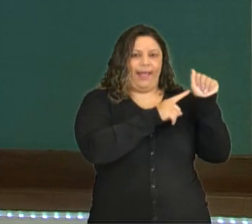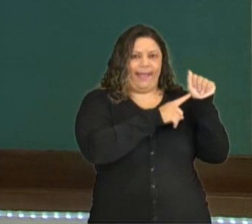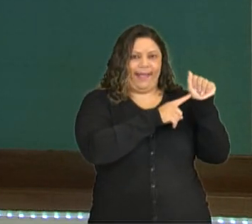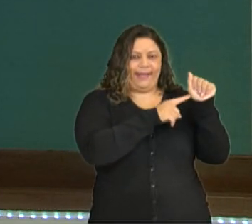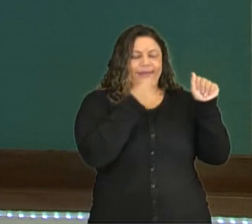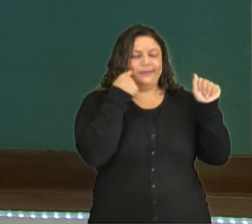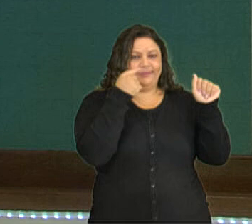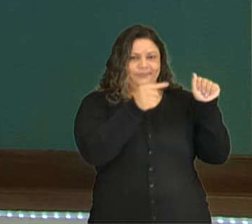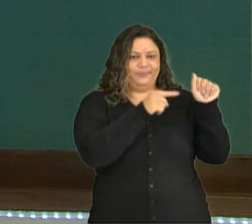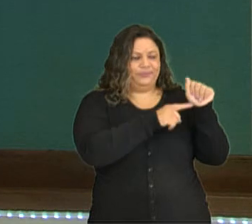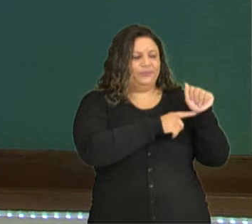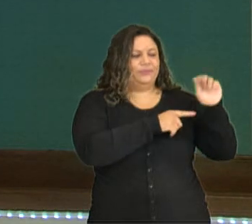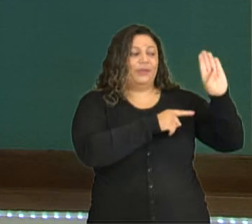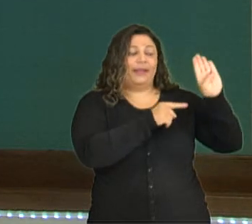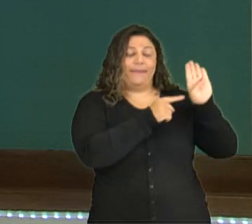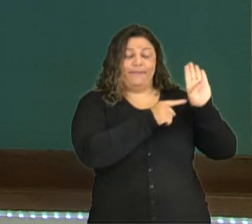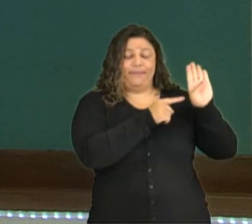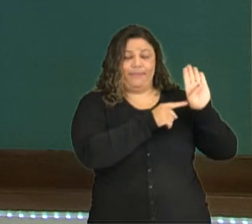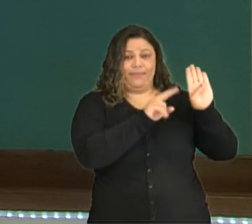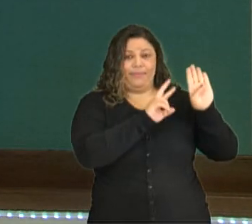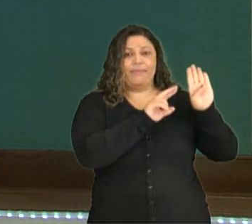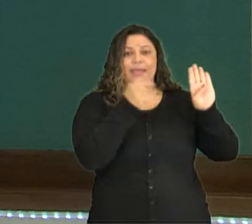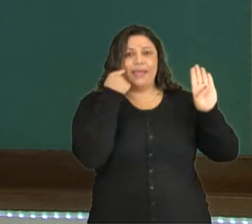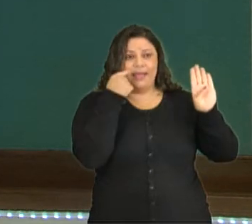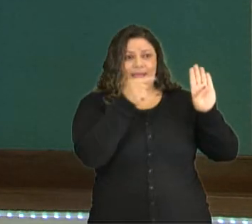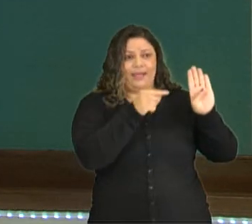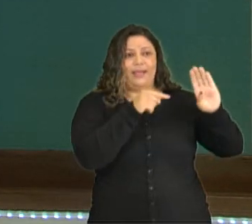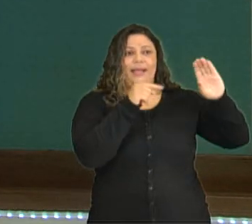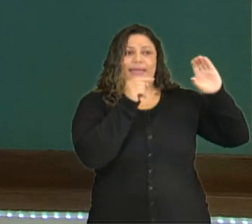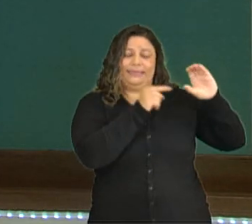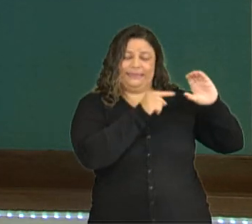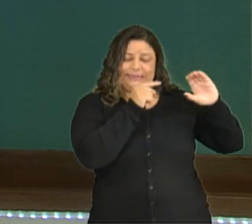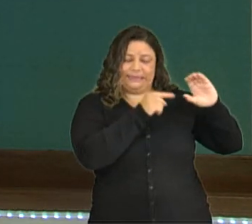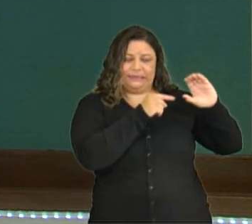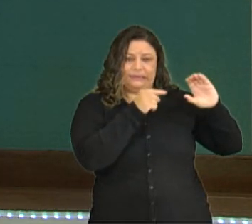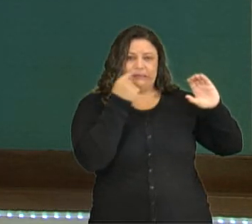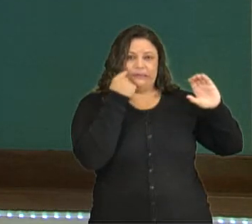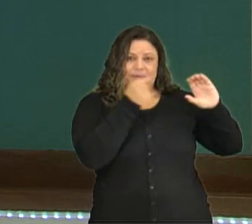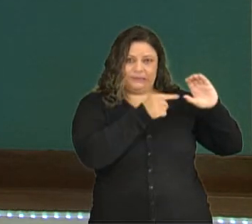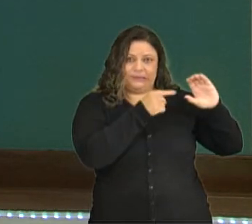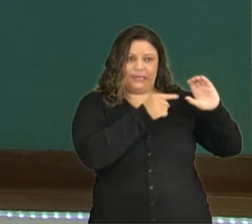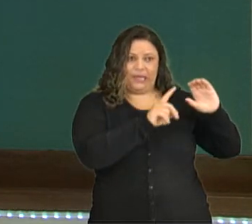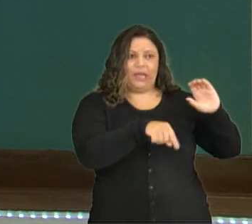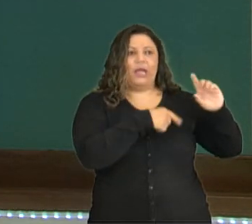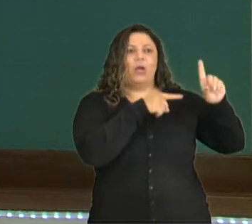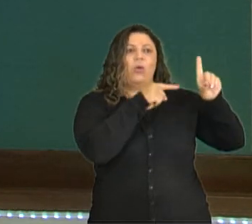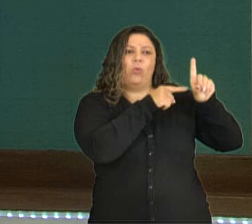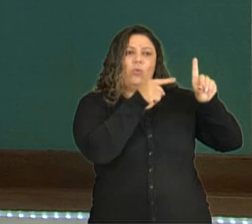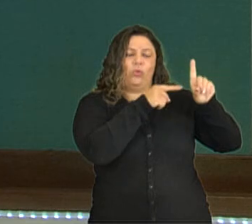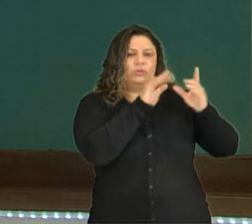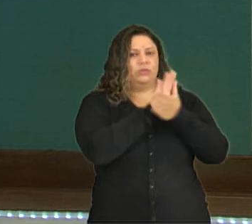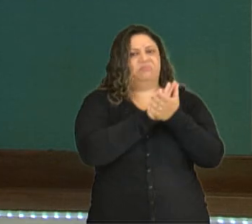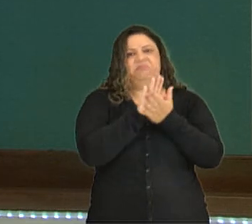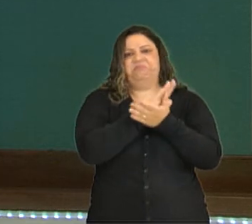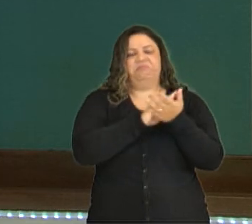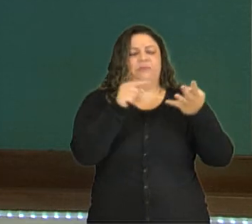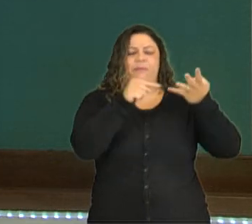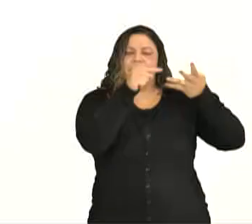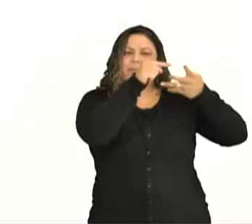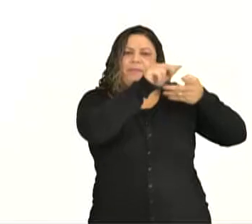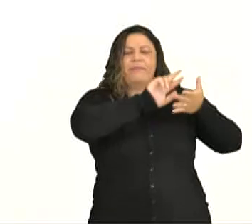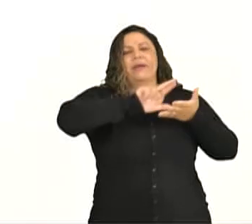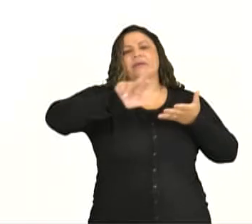B, agogô e violão. C, pandeiro e surdo. ou D, nenhuma das